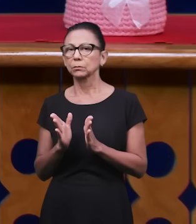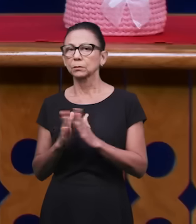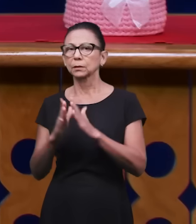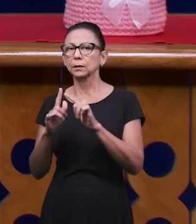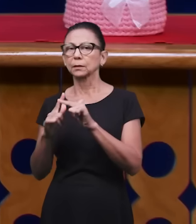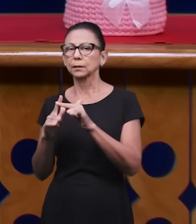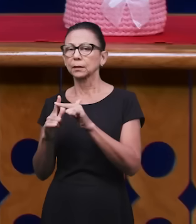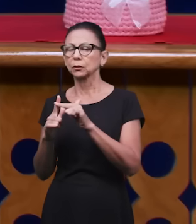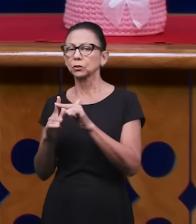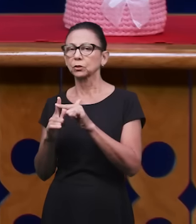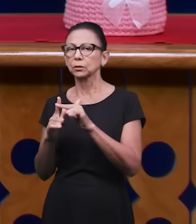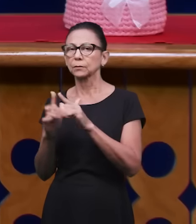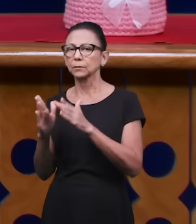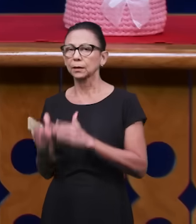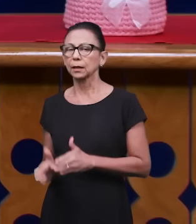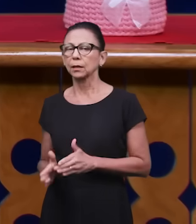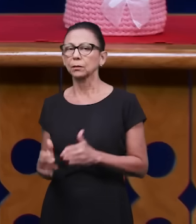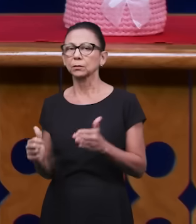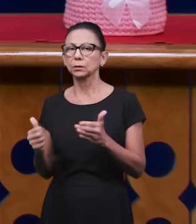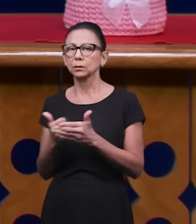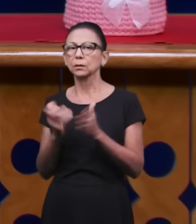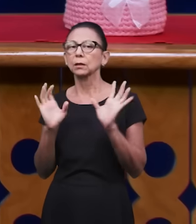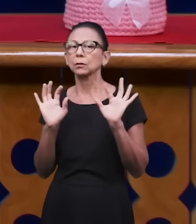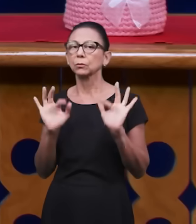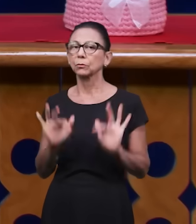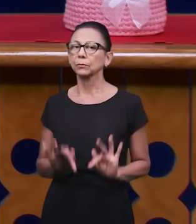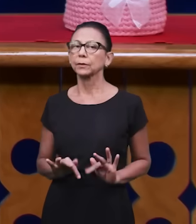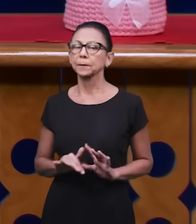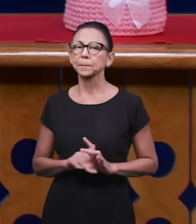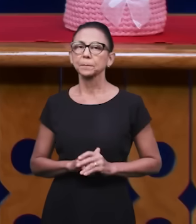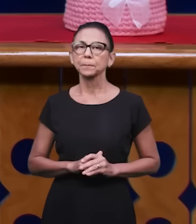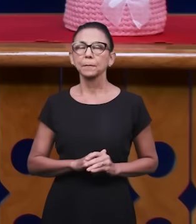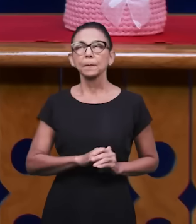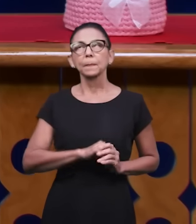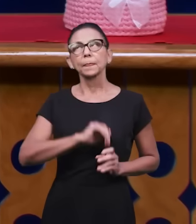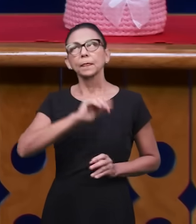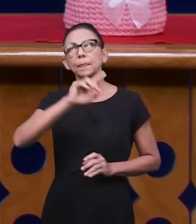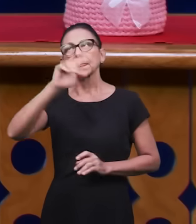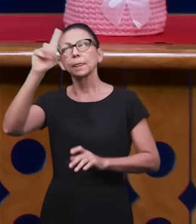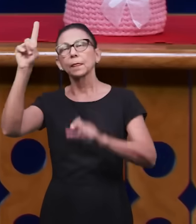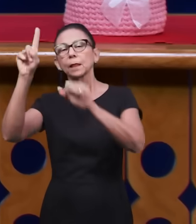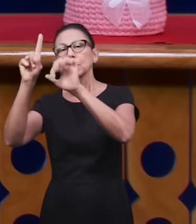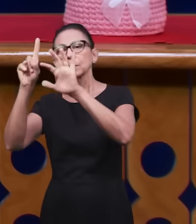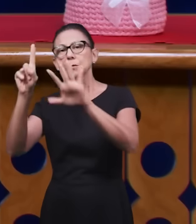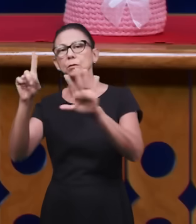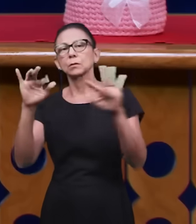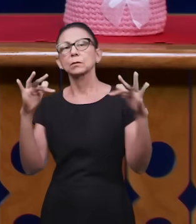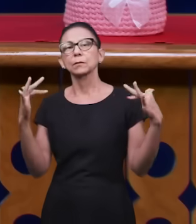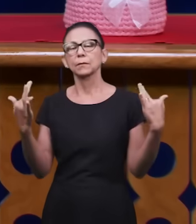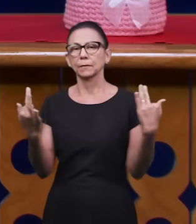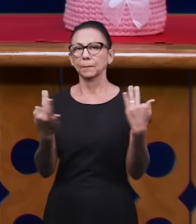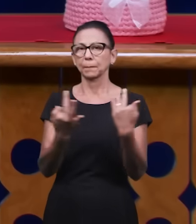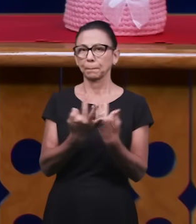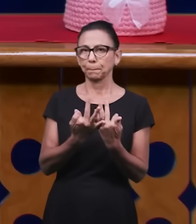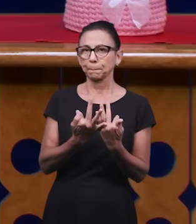abençoe, Deus abençoe a sua família, que todo esse processo descrito na palavra possa